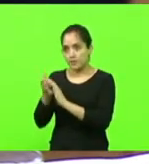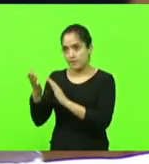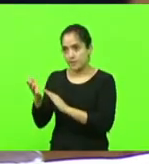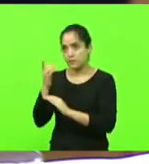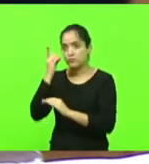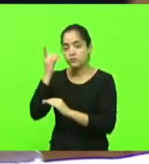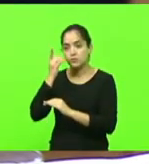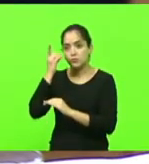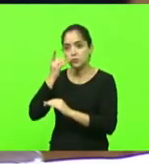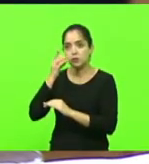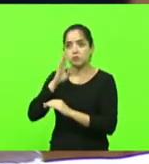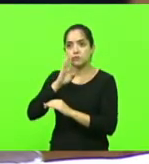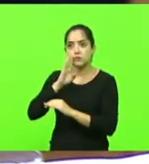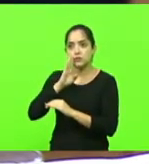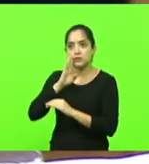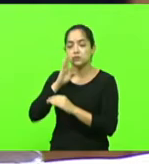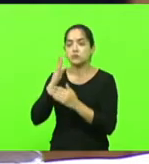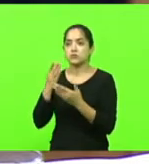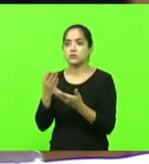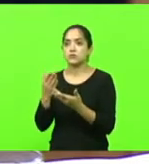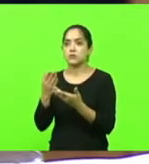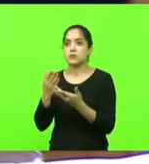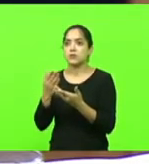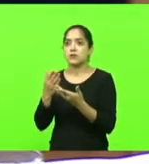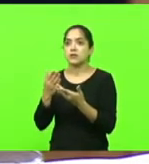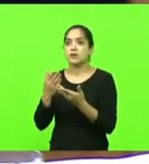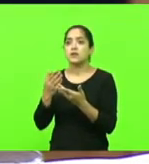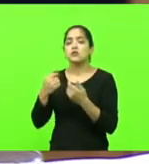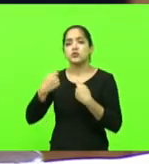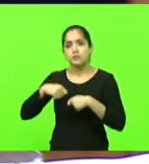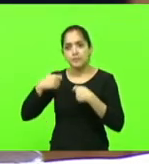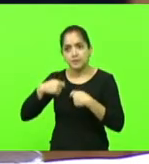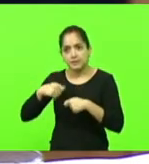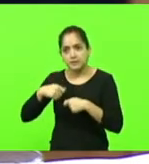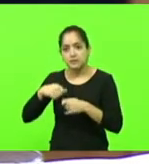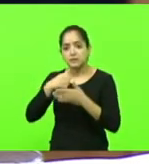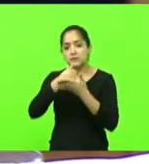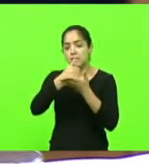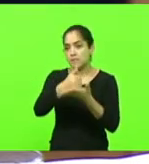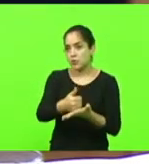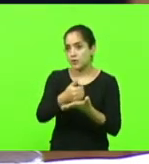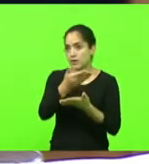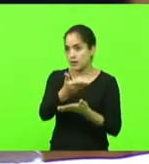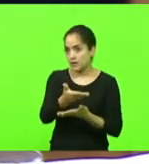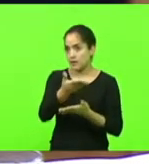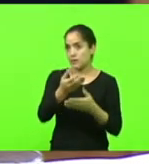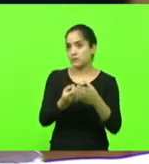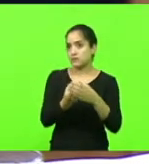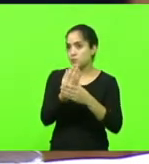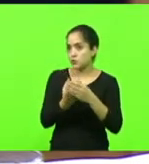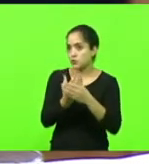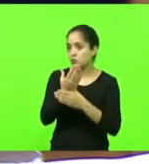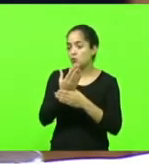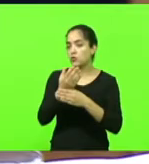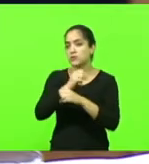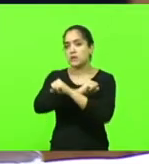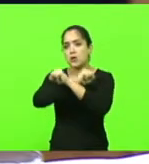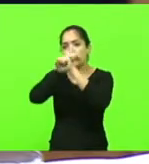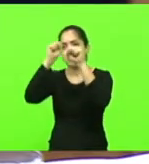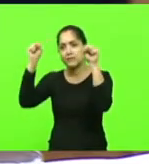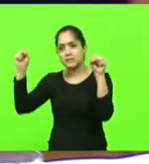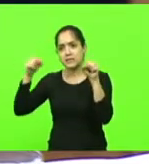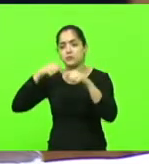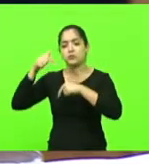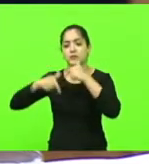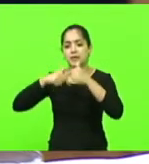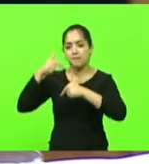também, né, que a gente precisa realmente dar um retorno, dar uma mão amiga para quem produz, para quem acorda cedo, vai lá,